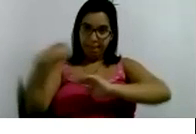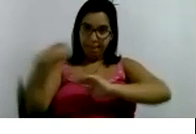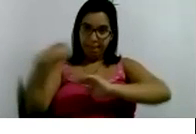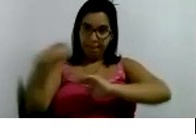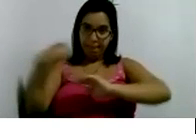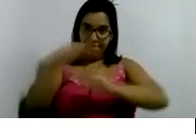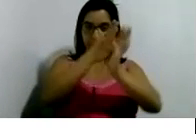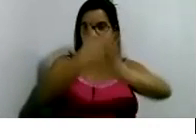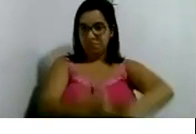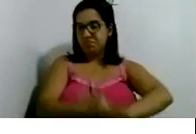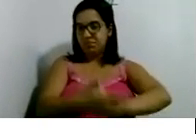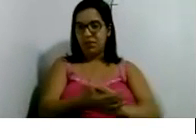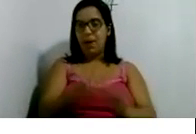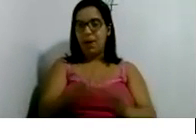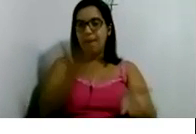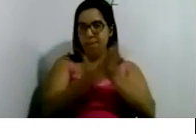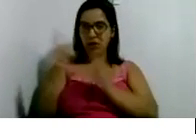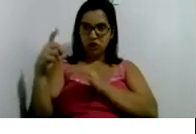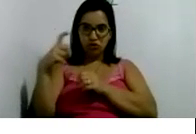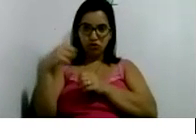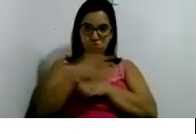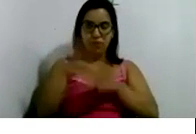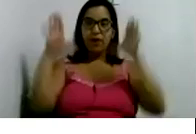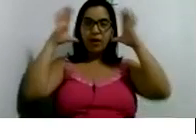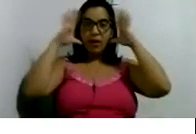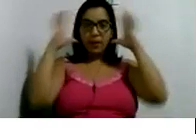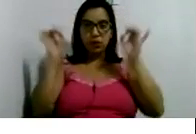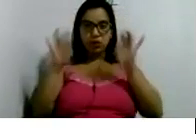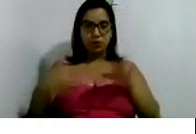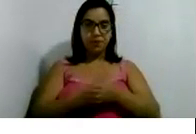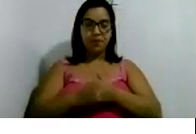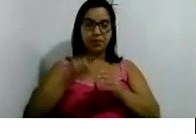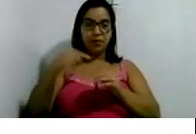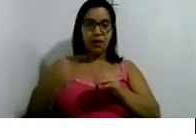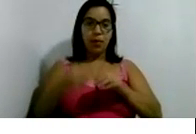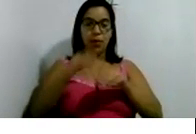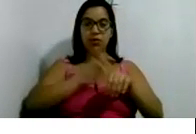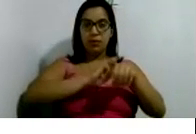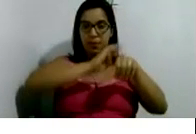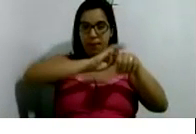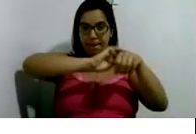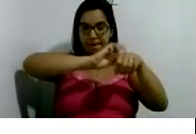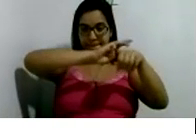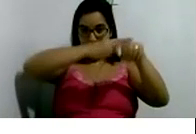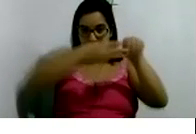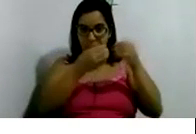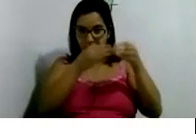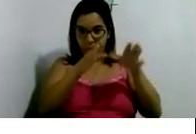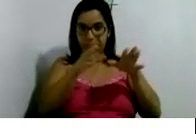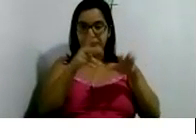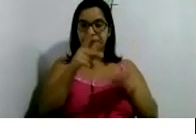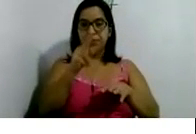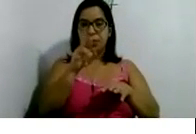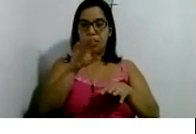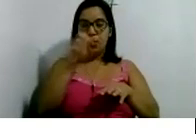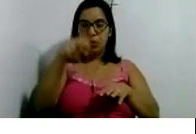ele vai perder a sua cauda. Depois a gente tem ruptura das membranas